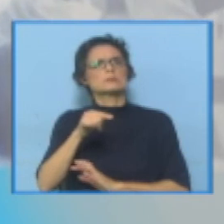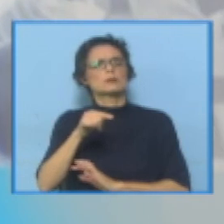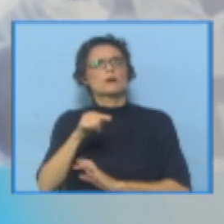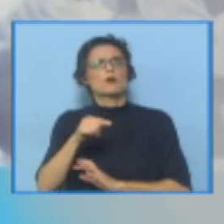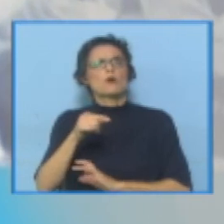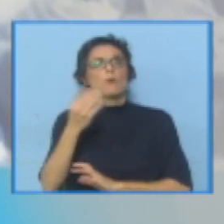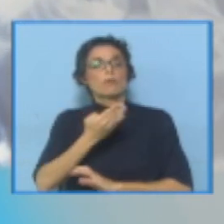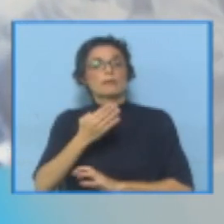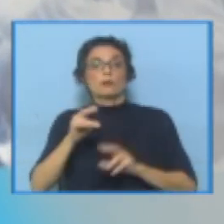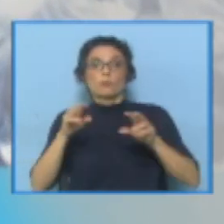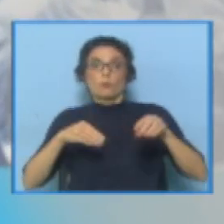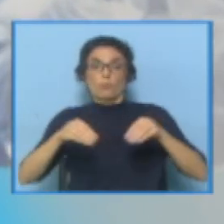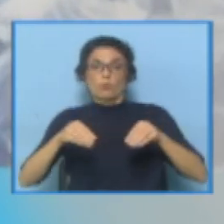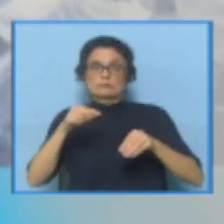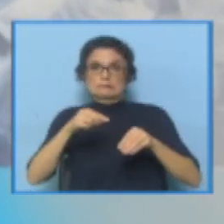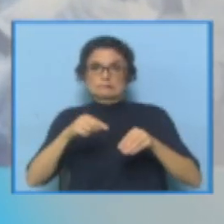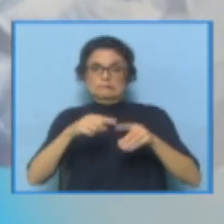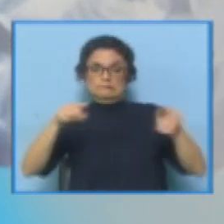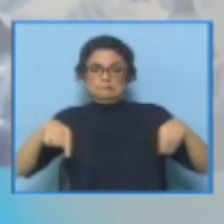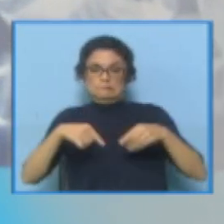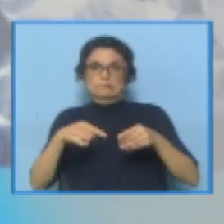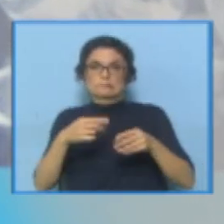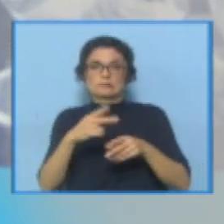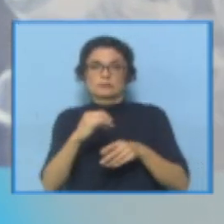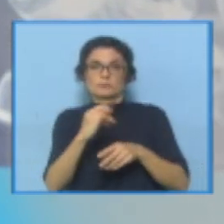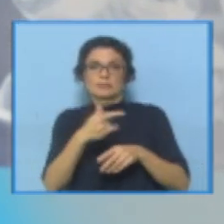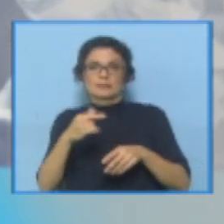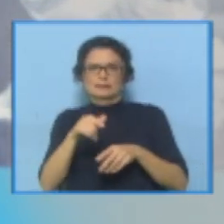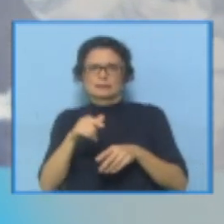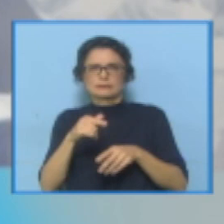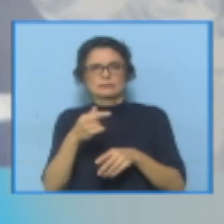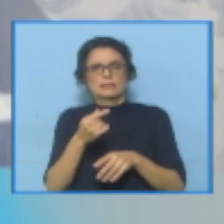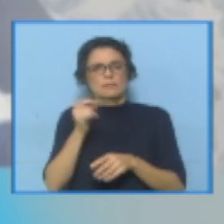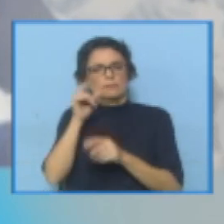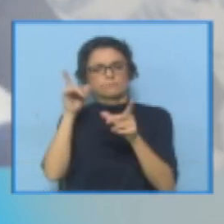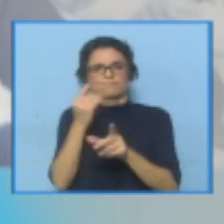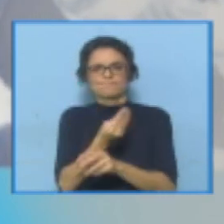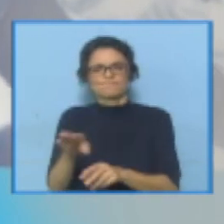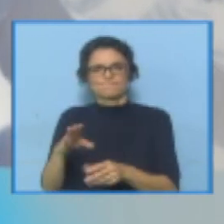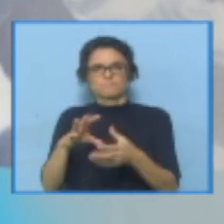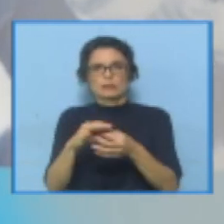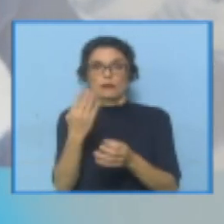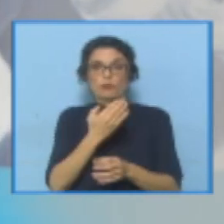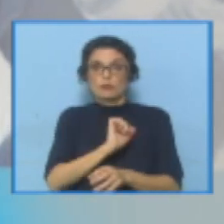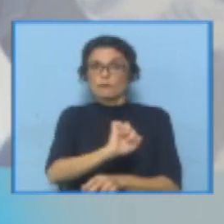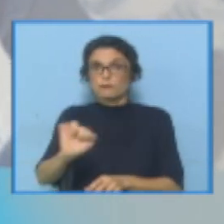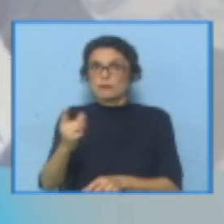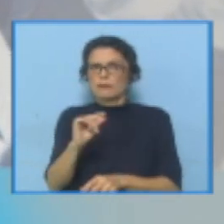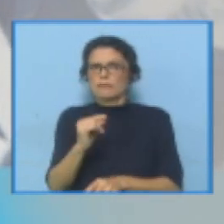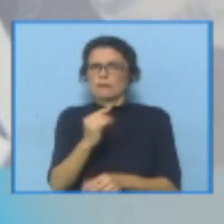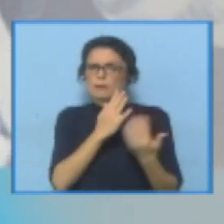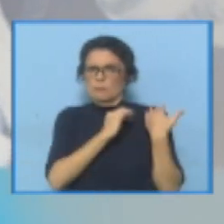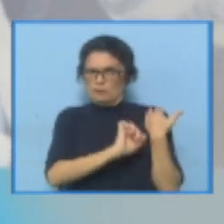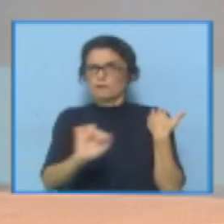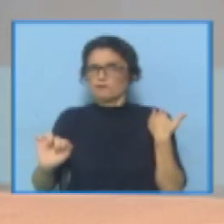kit que inclui um jogo para despertar as crianças para os seus direitos e os seus deveres. Rita Agulhas é uma das autoras e está hoje